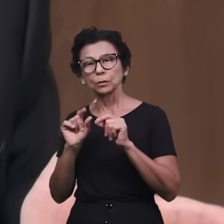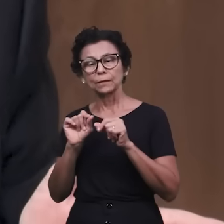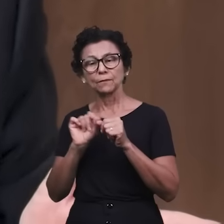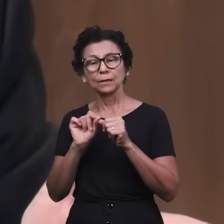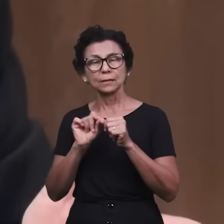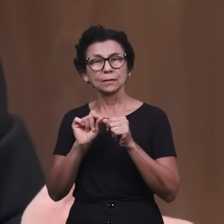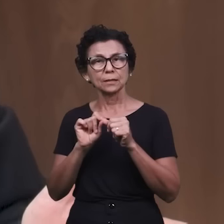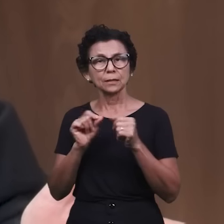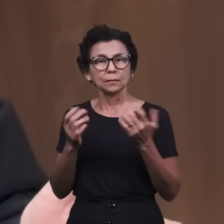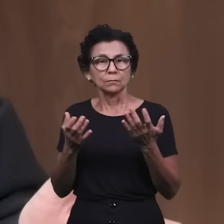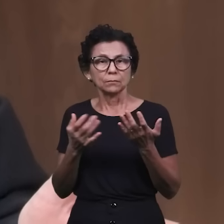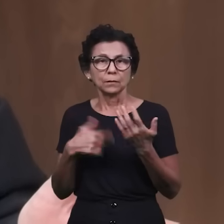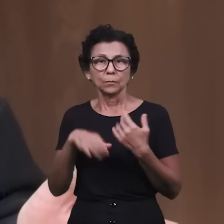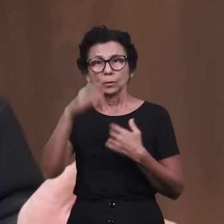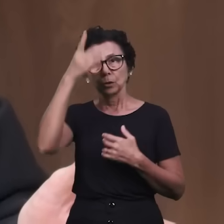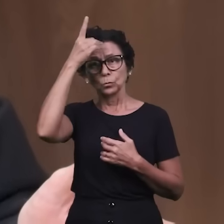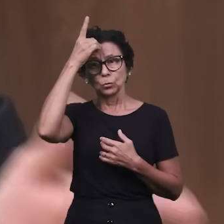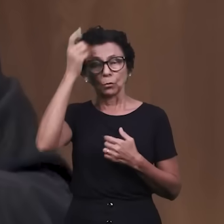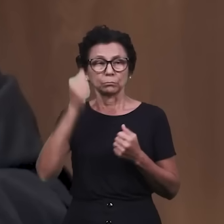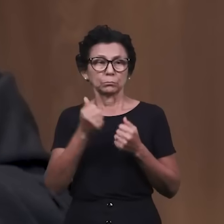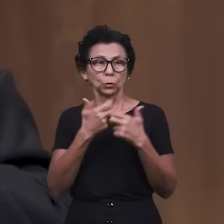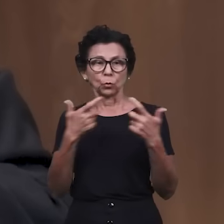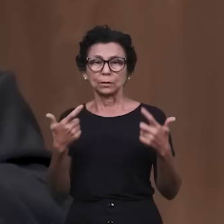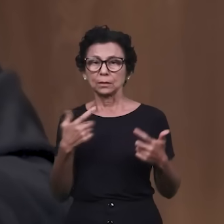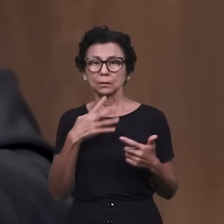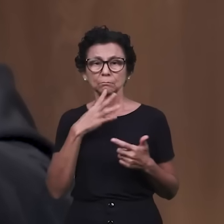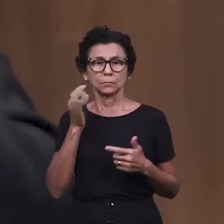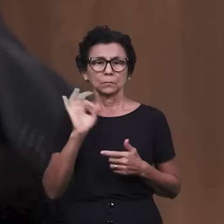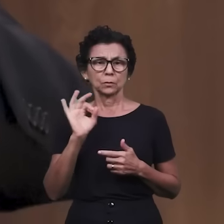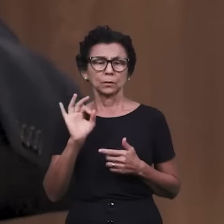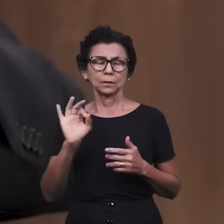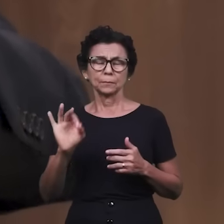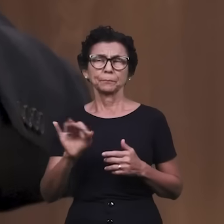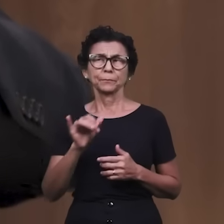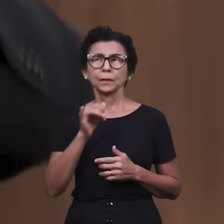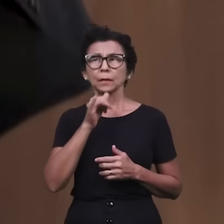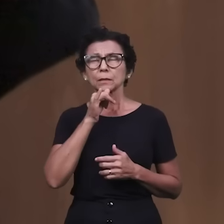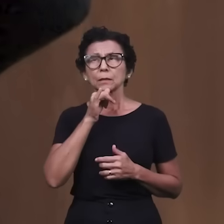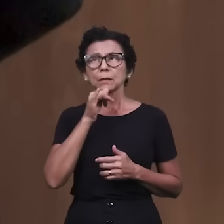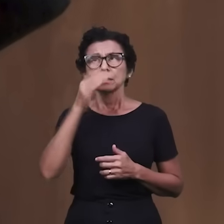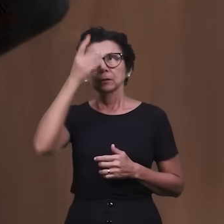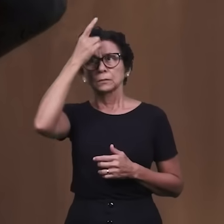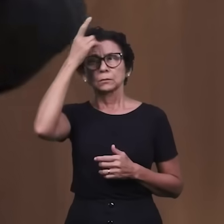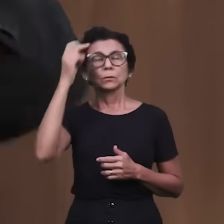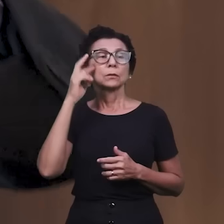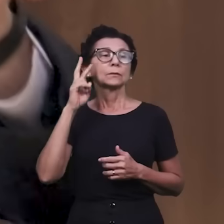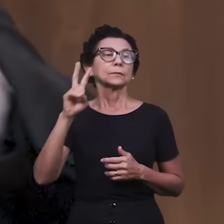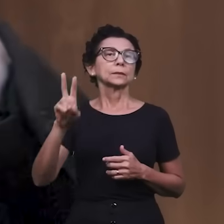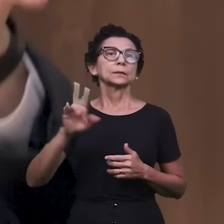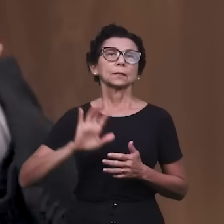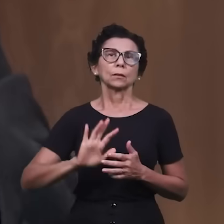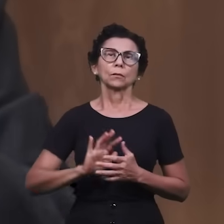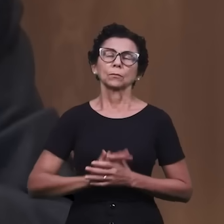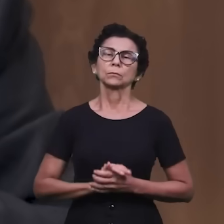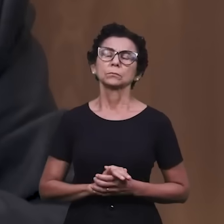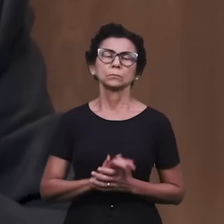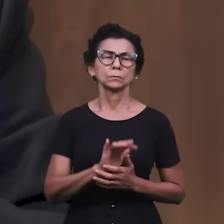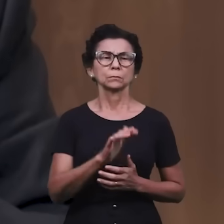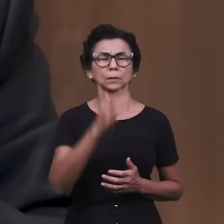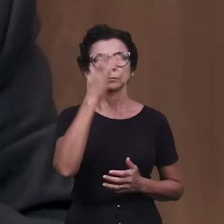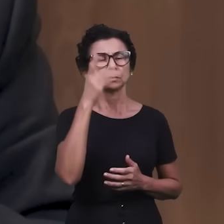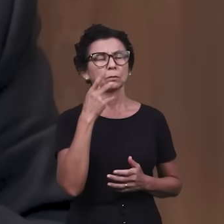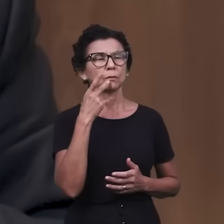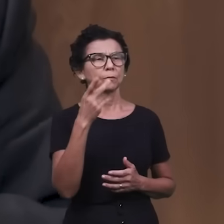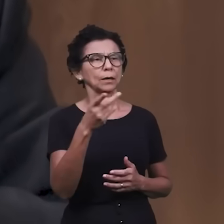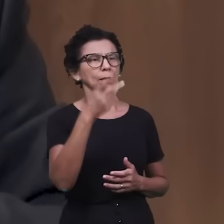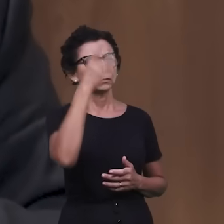casos, aquilo que a gente desconhece. Por exemplo, vem uma visão, pastor, consultou a visão do Senhor,